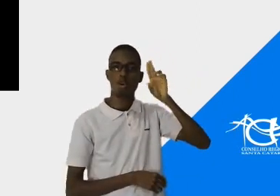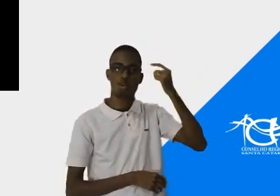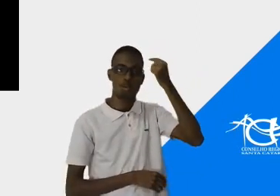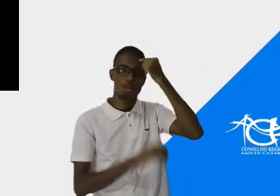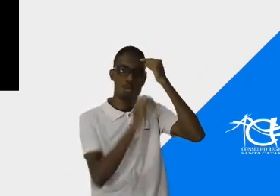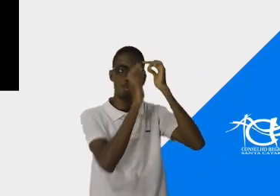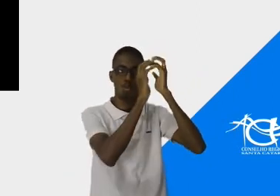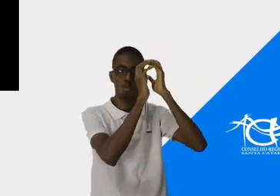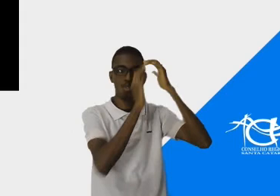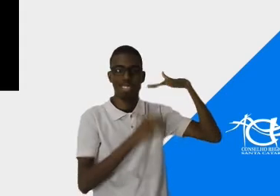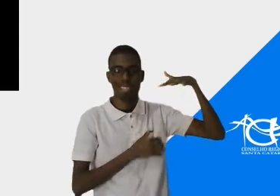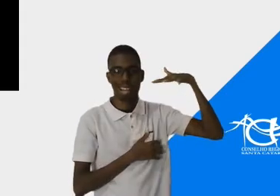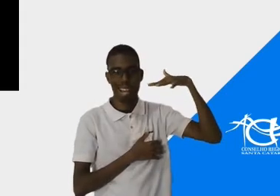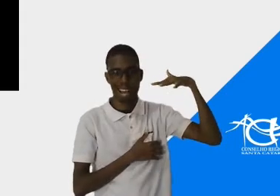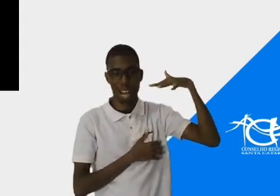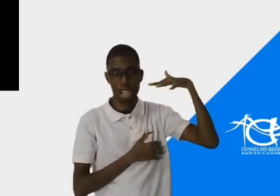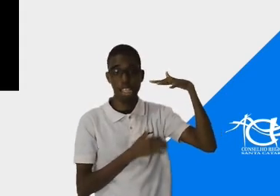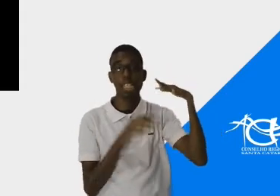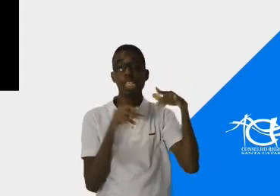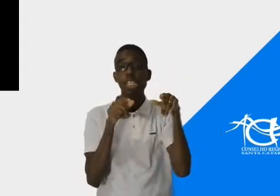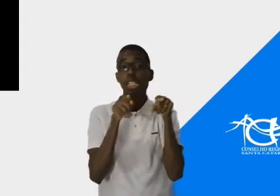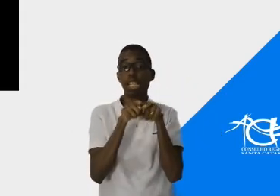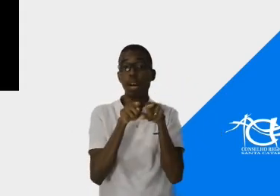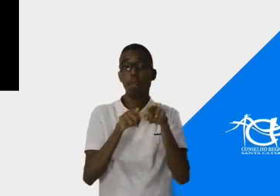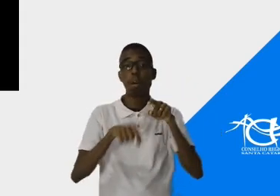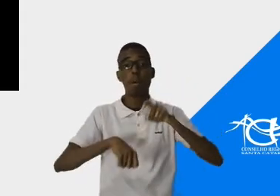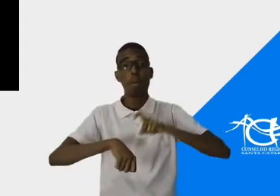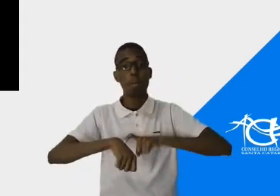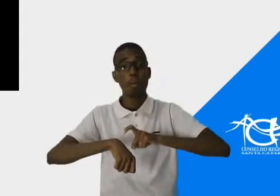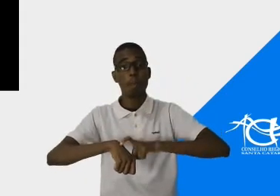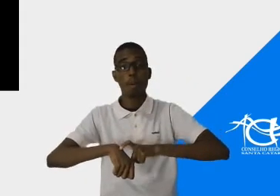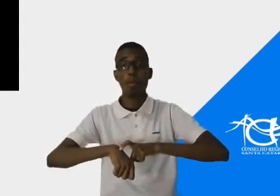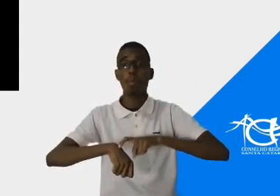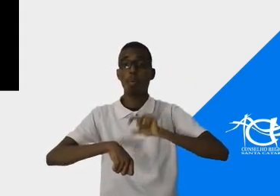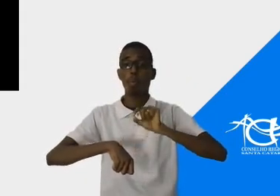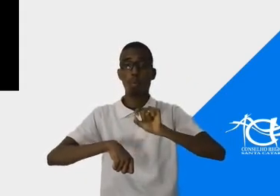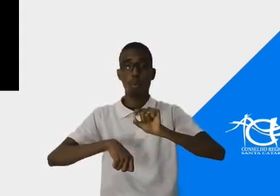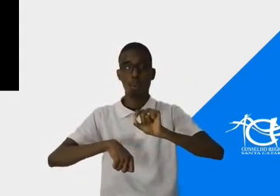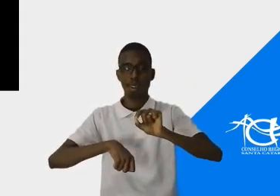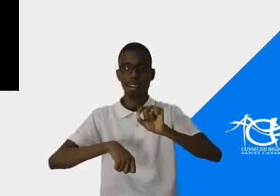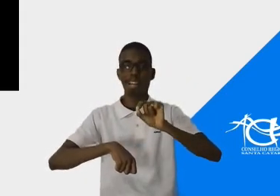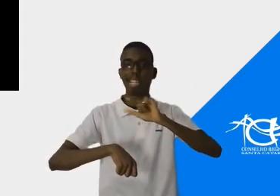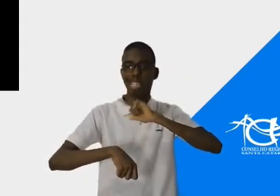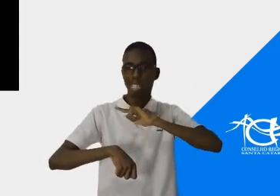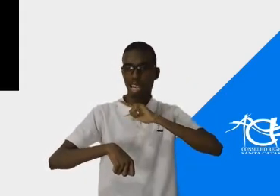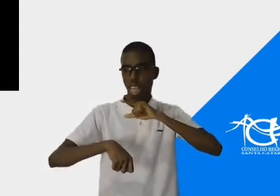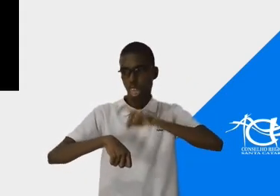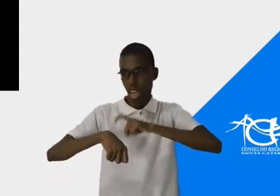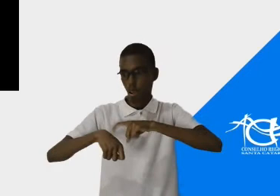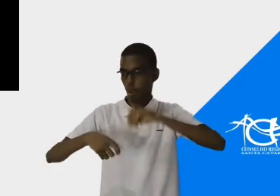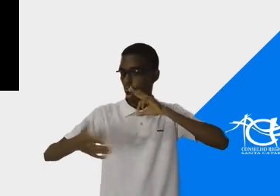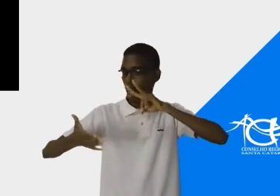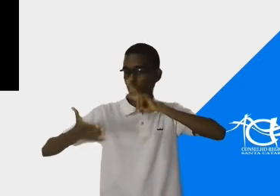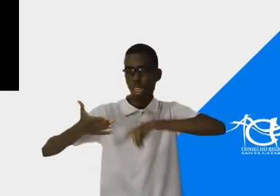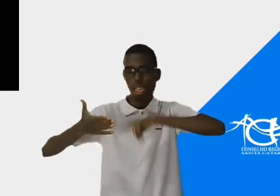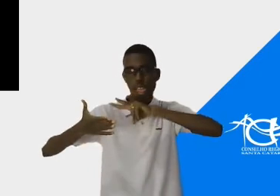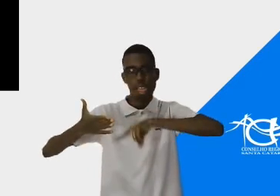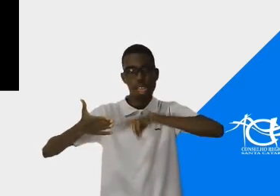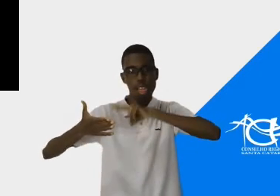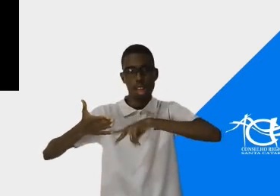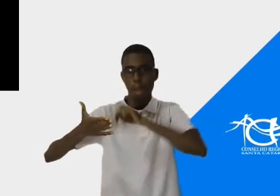Já no momento em que o paciente lê palavras, ele acaba tendo